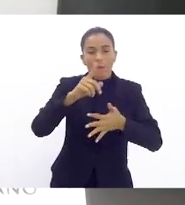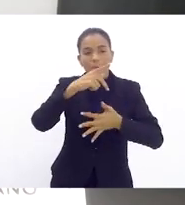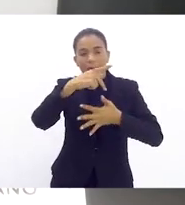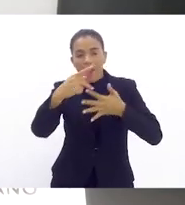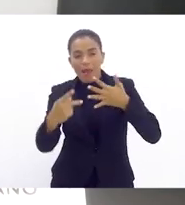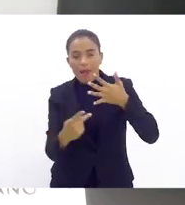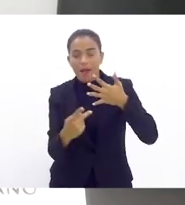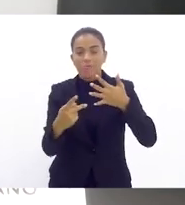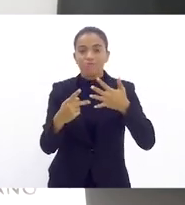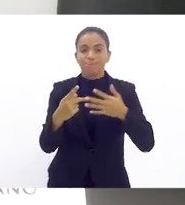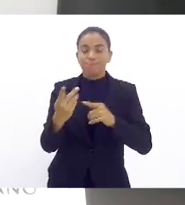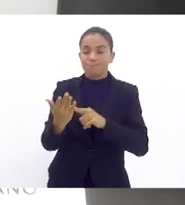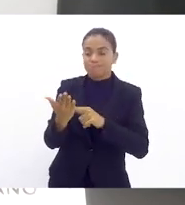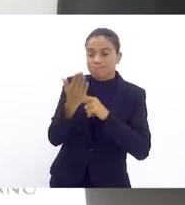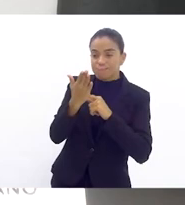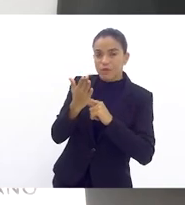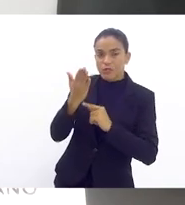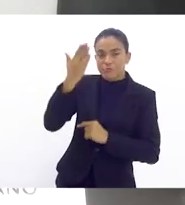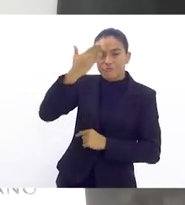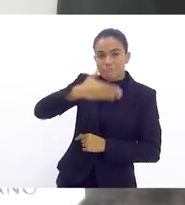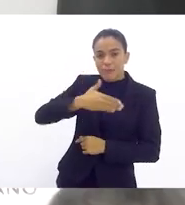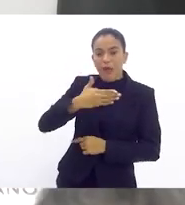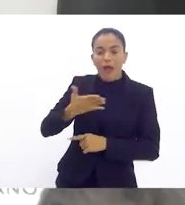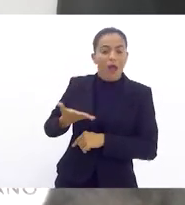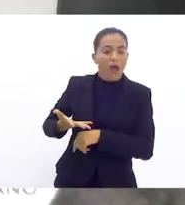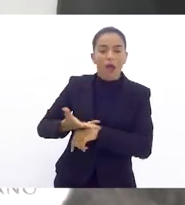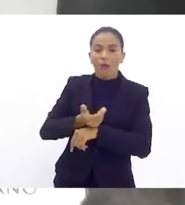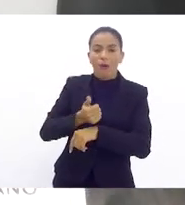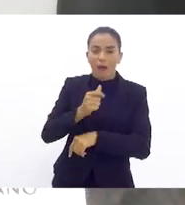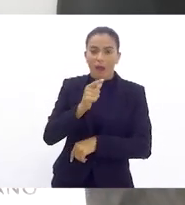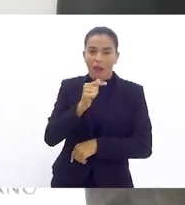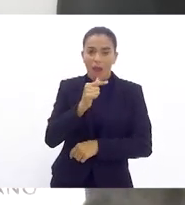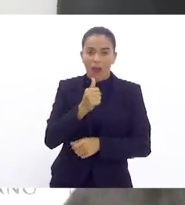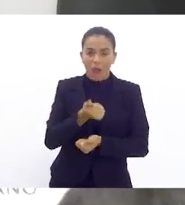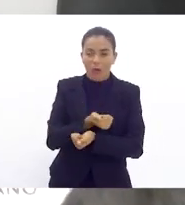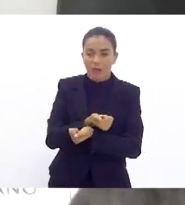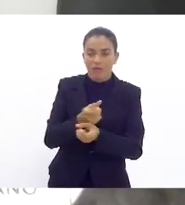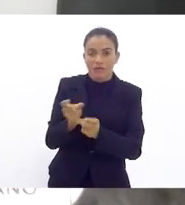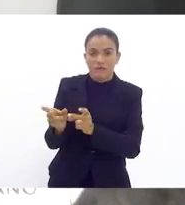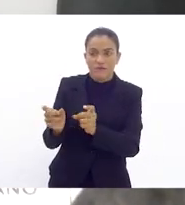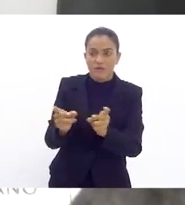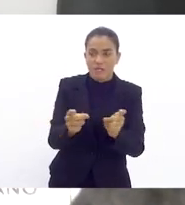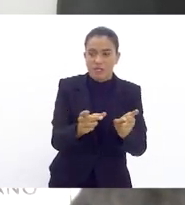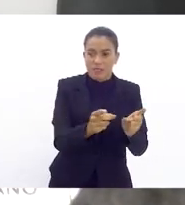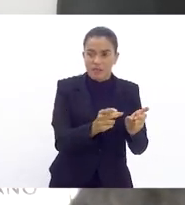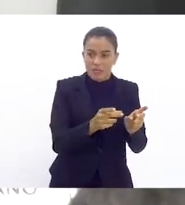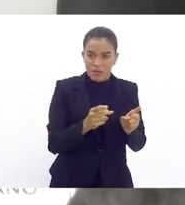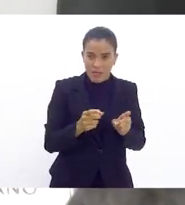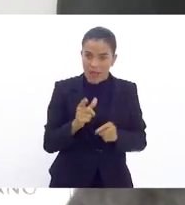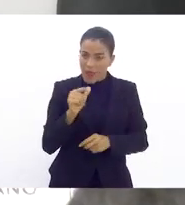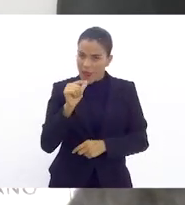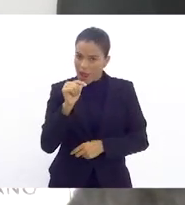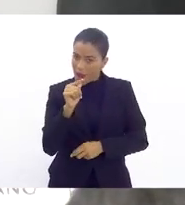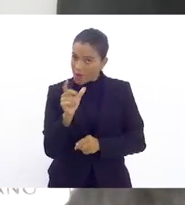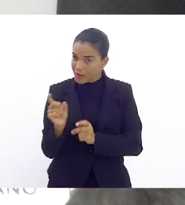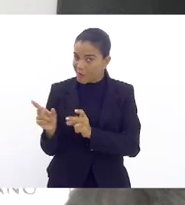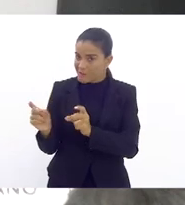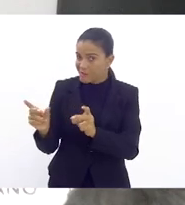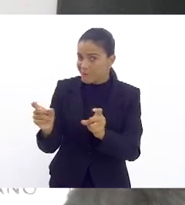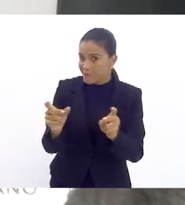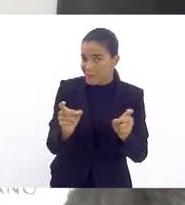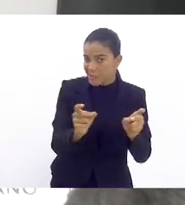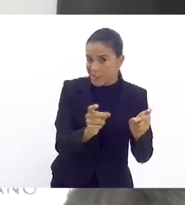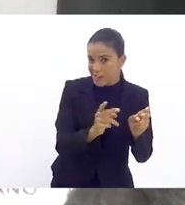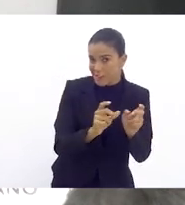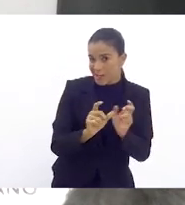indicar para a gente com segurança a qualidade da água que estava sendo distribuída e se, de fato, a água que estava sendo adquirida